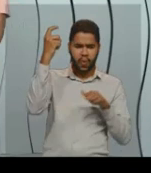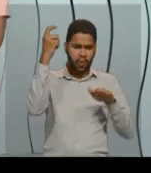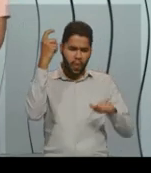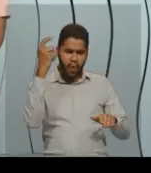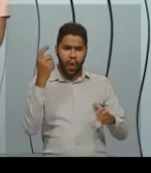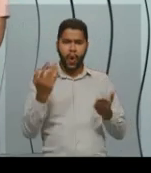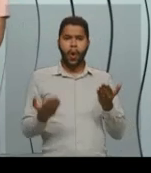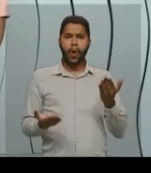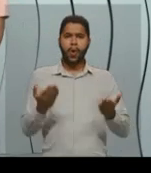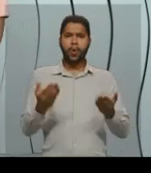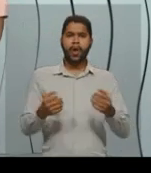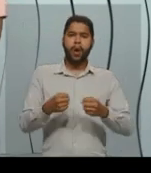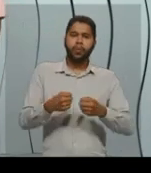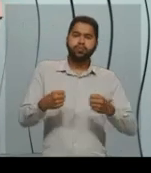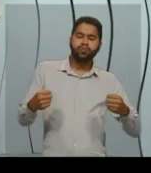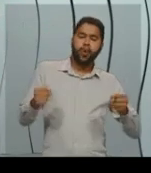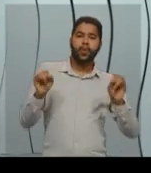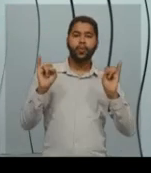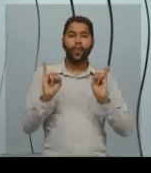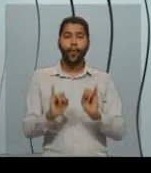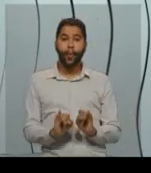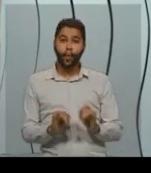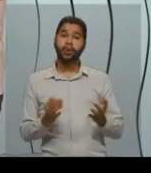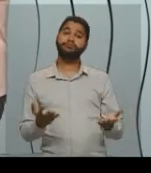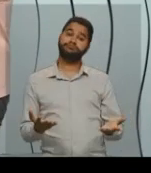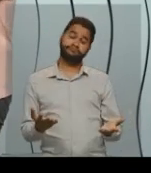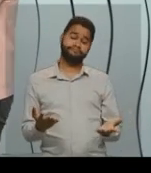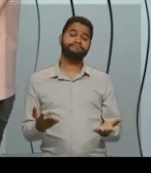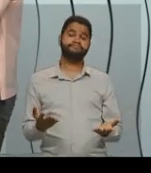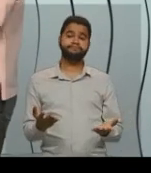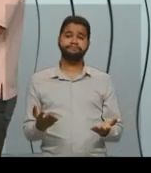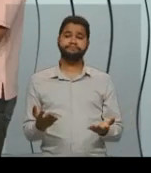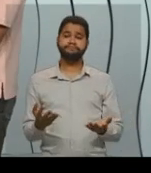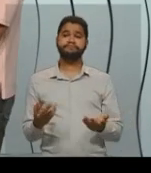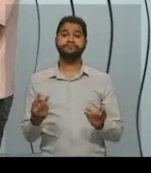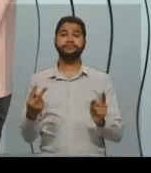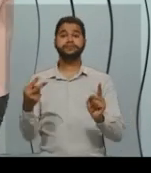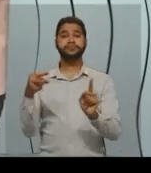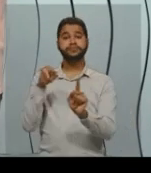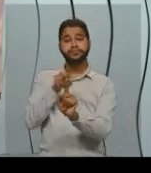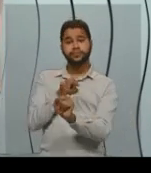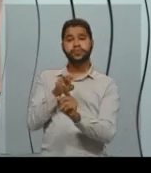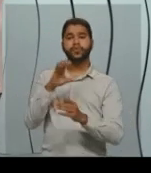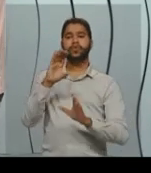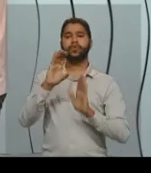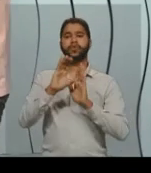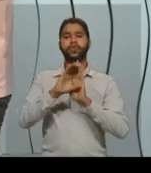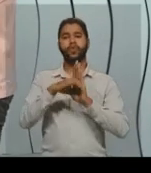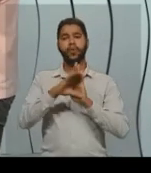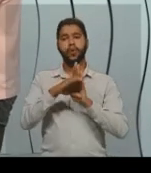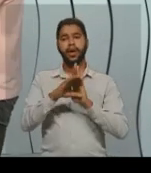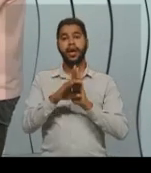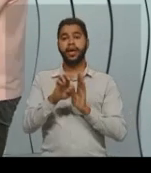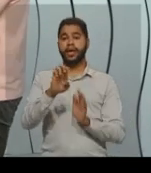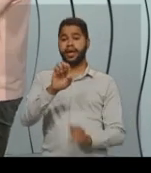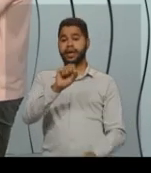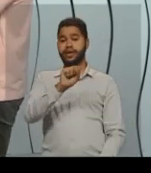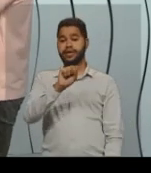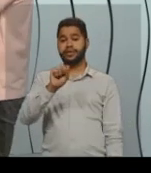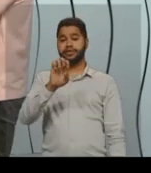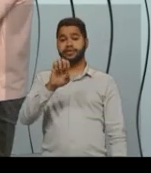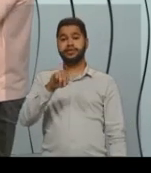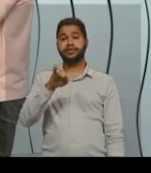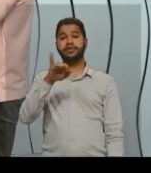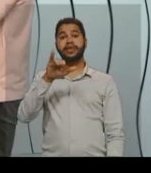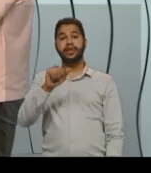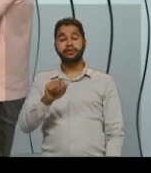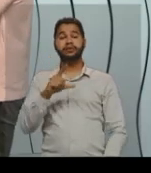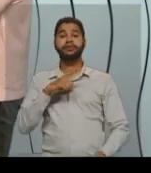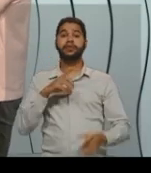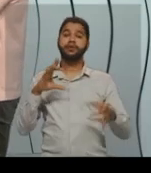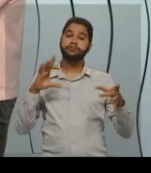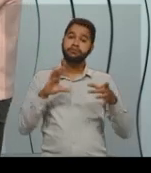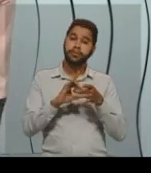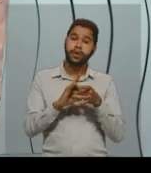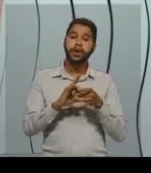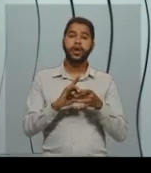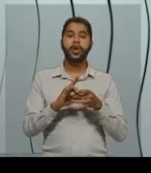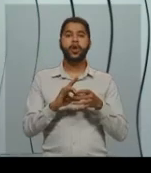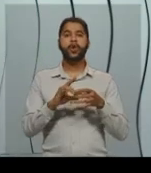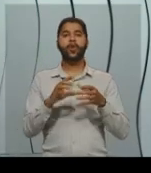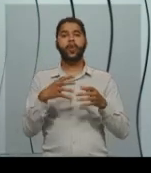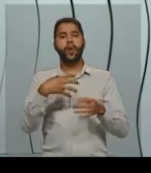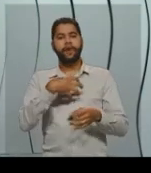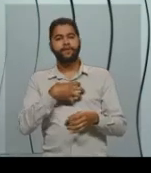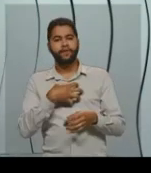peso corporal, ok? Bom, do ponto de vista conceitual, a essência tem relação com a forma e com a